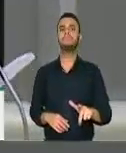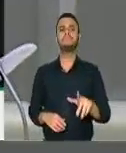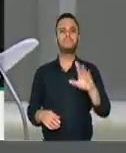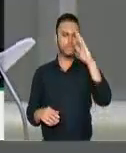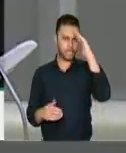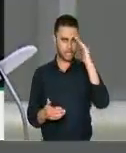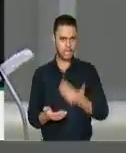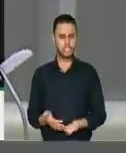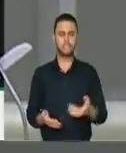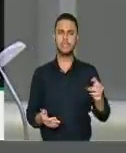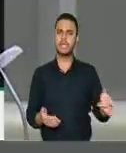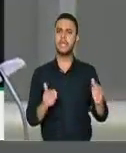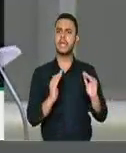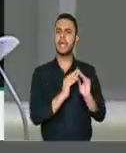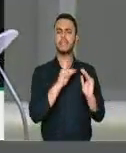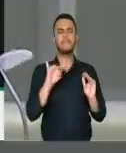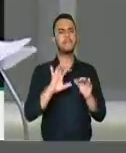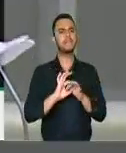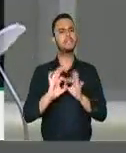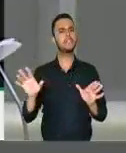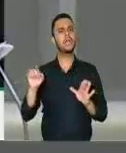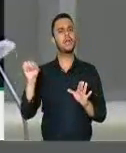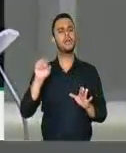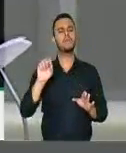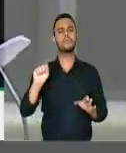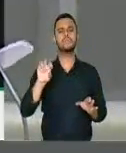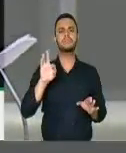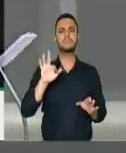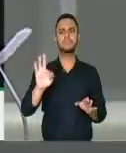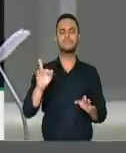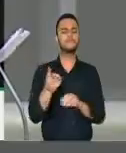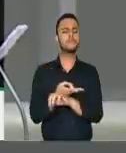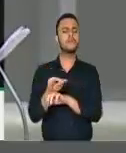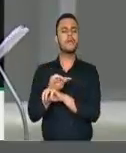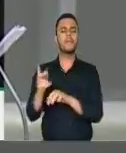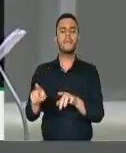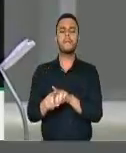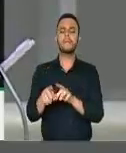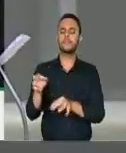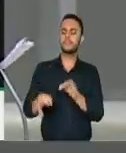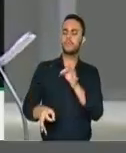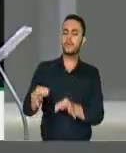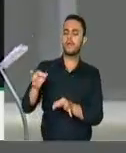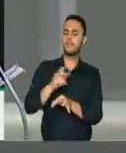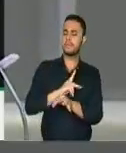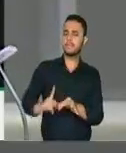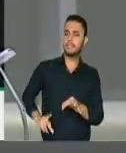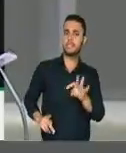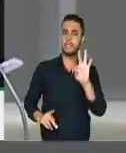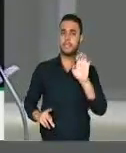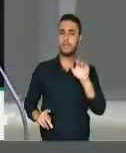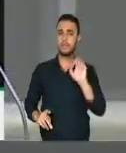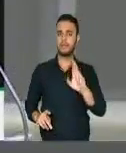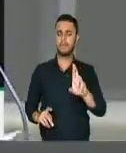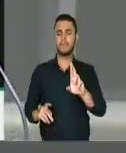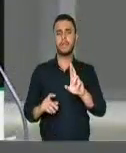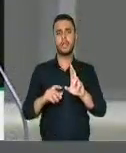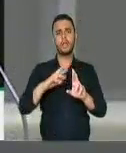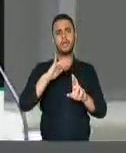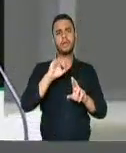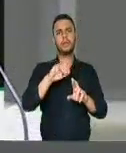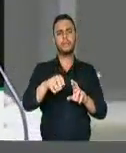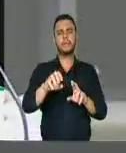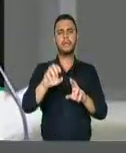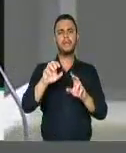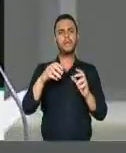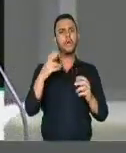esta casa autorizará o Supremo investigar e julgar o presidente Temer por crime comum pelo